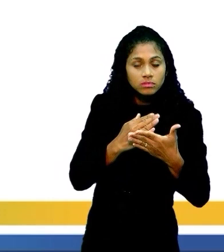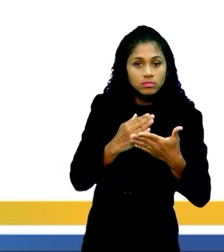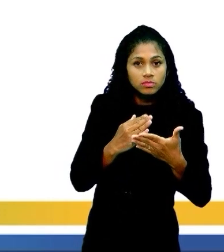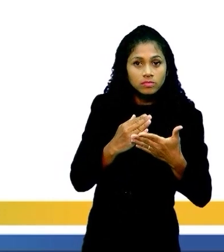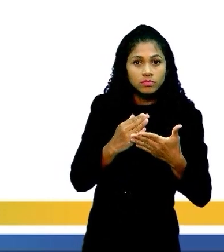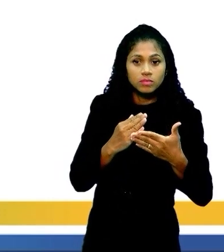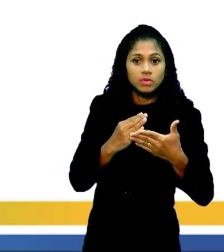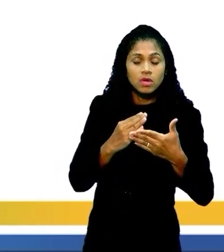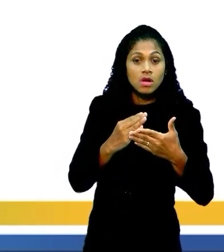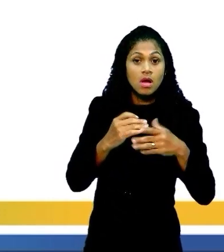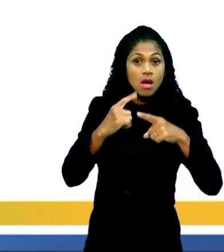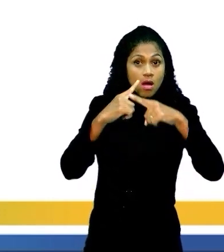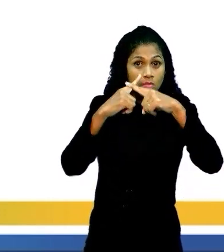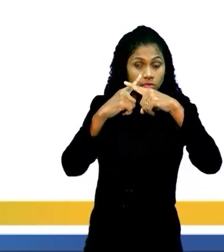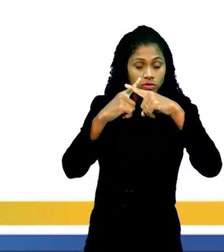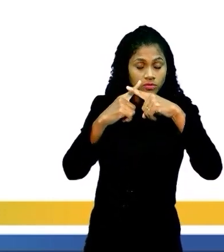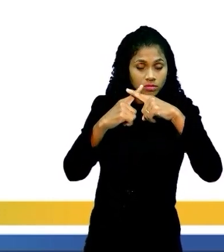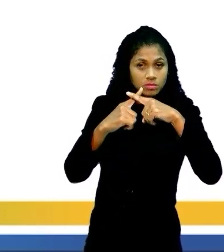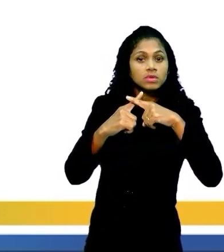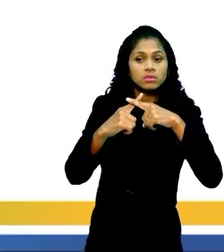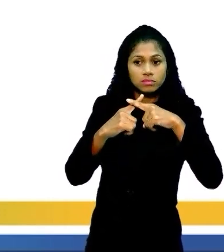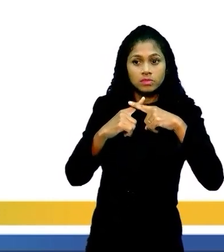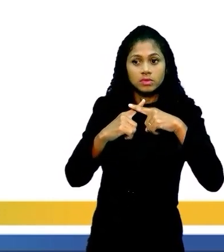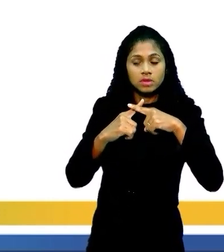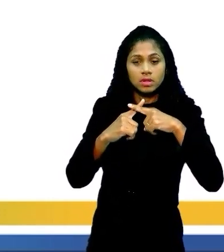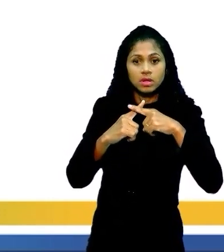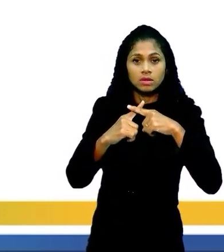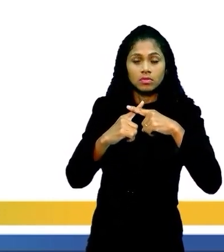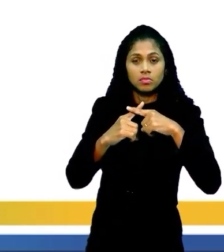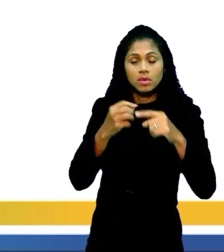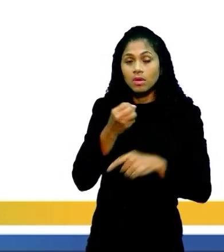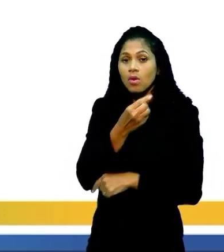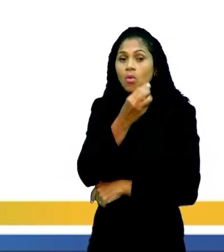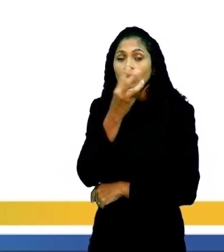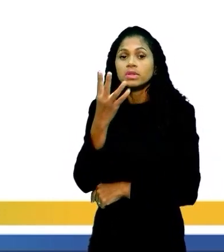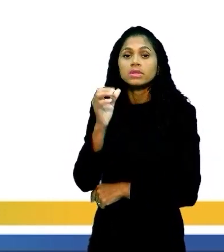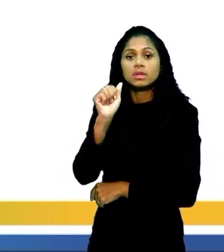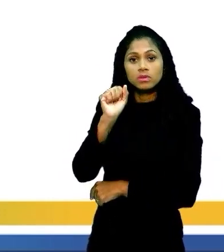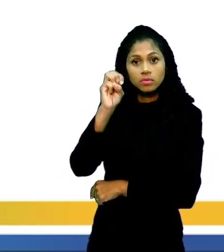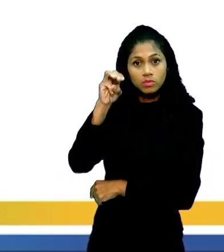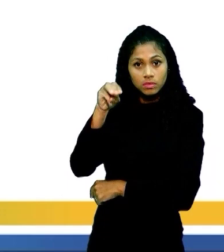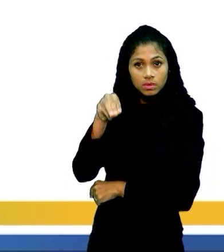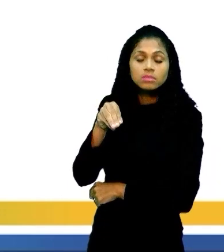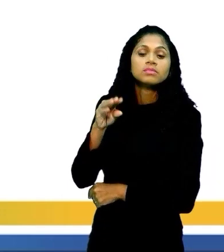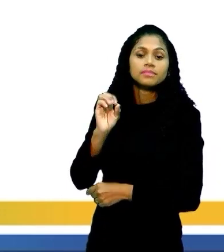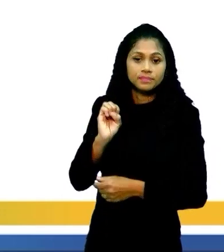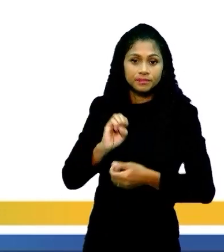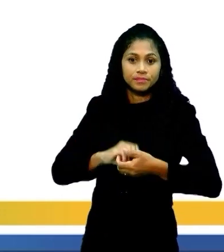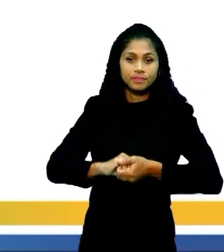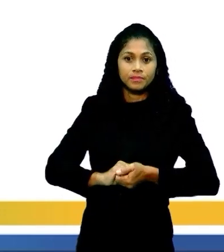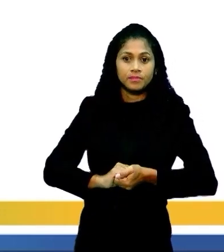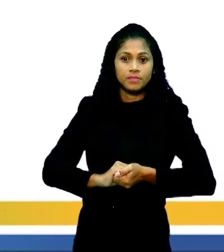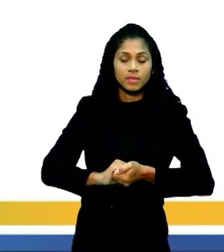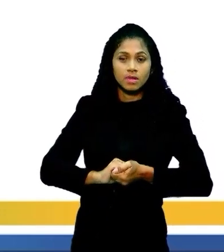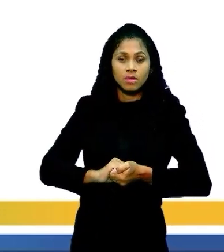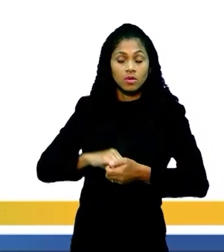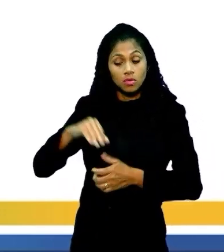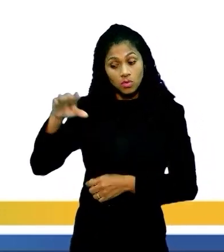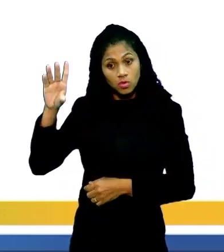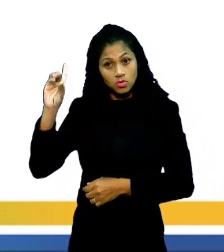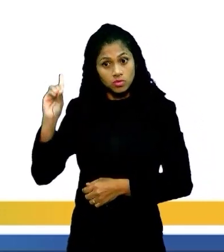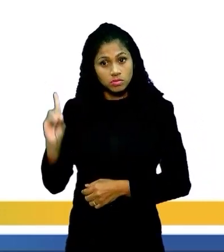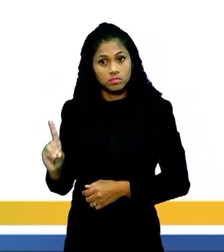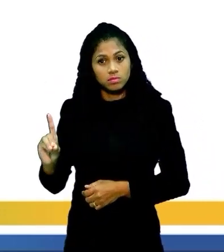de amendoim e açúcar, respectivamente. Enquanto do lado direito, temos